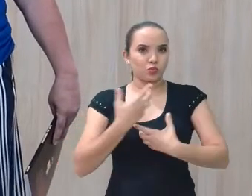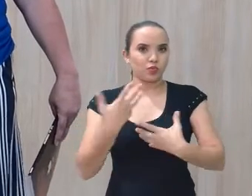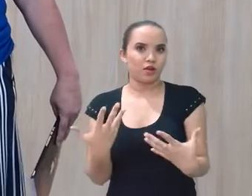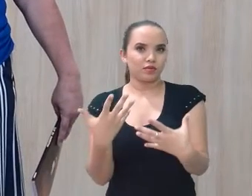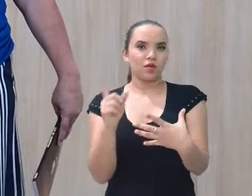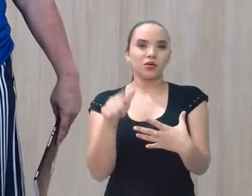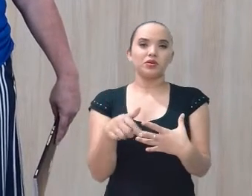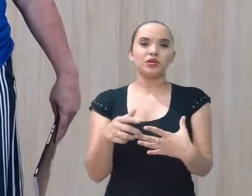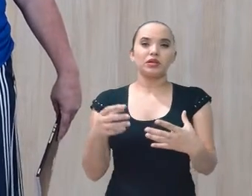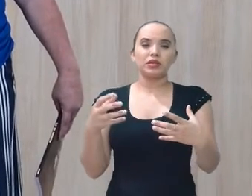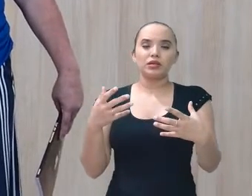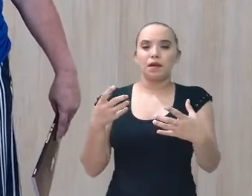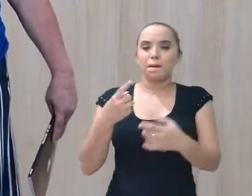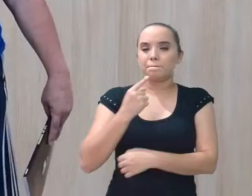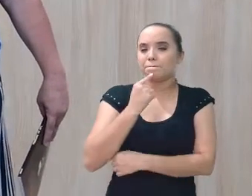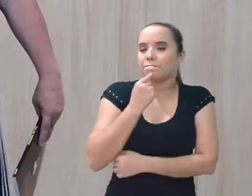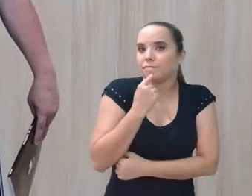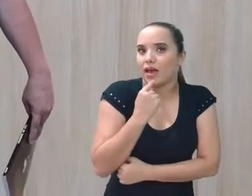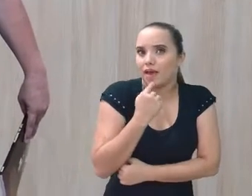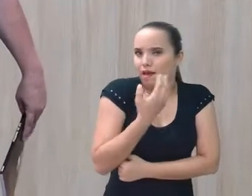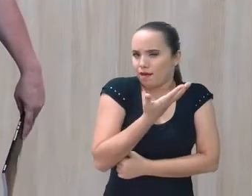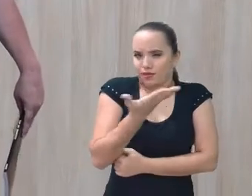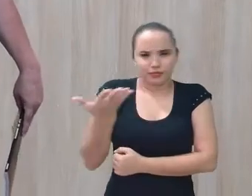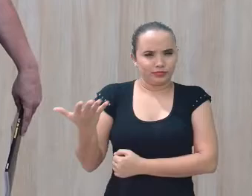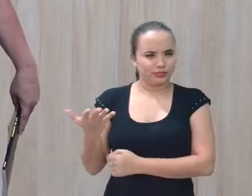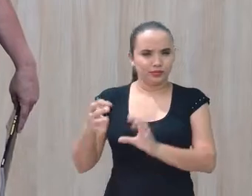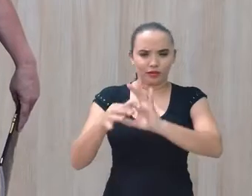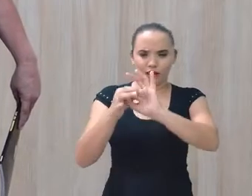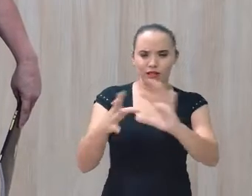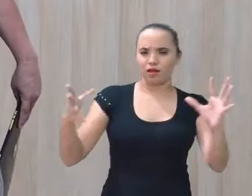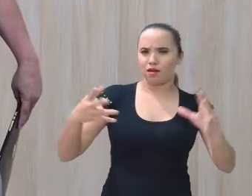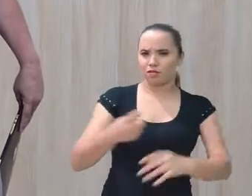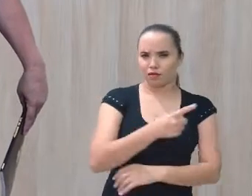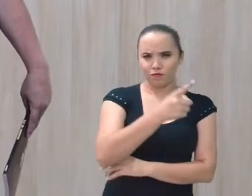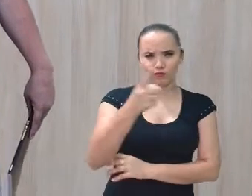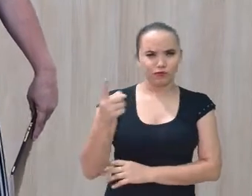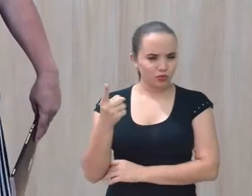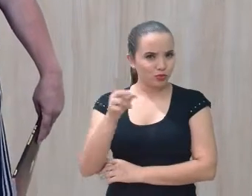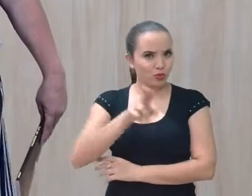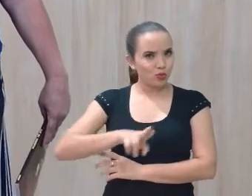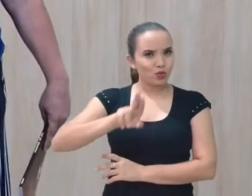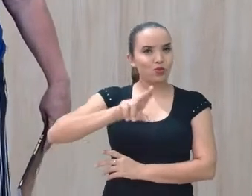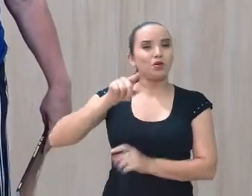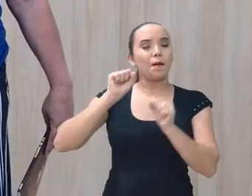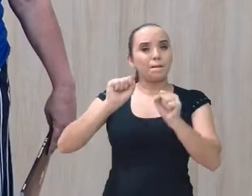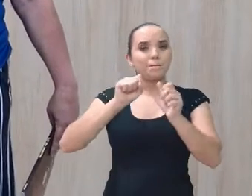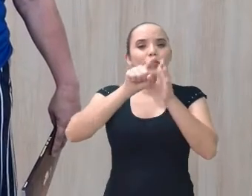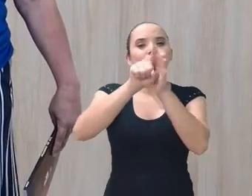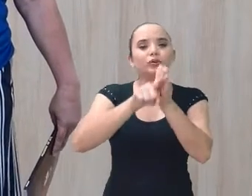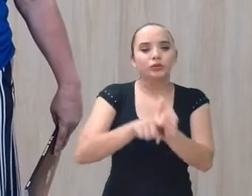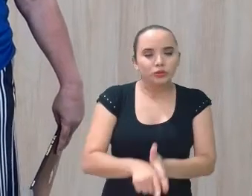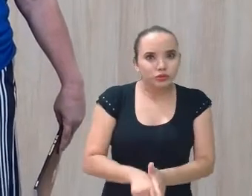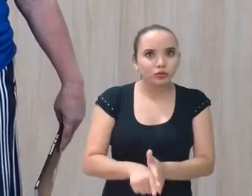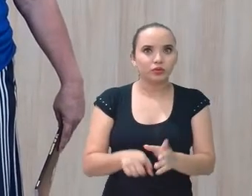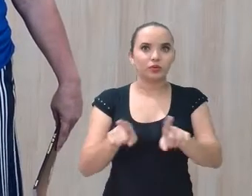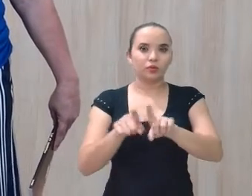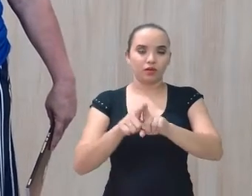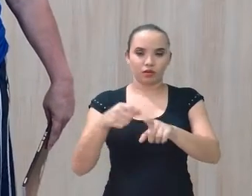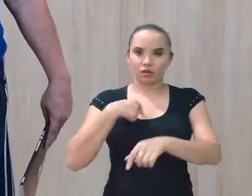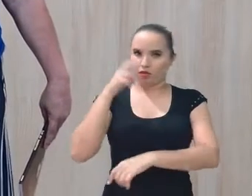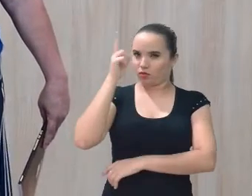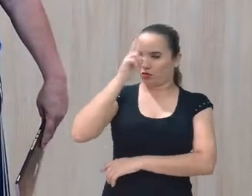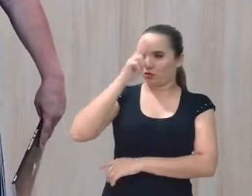que é muito próxima de vocês, e vocês podem explorar bastante. Me lembrei agora